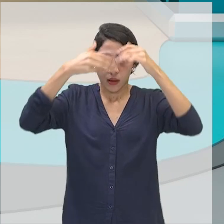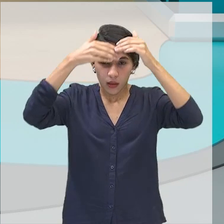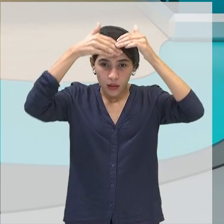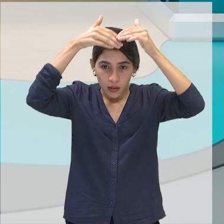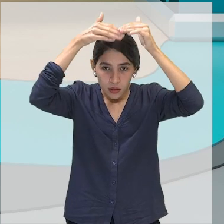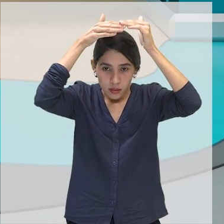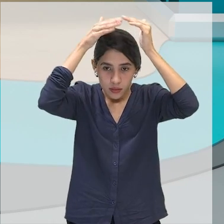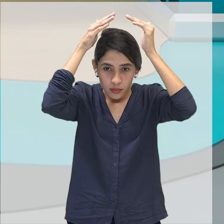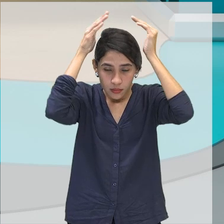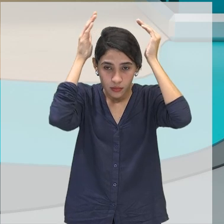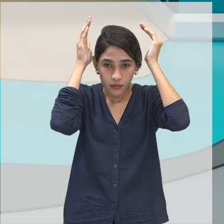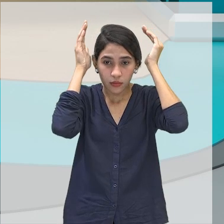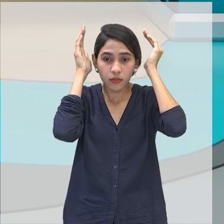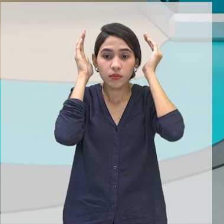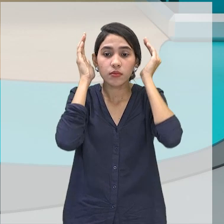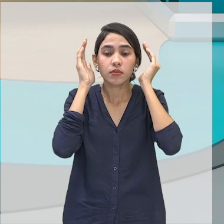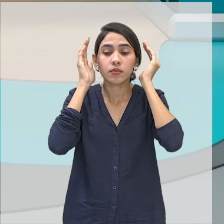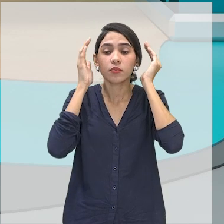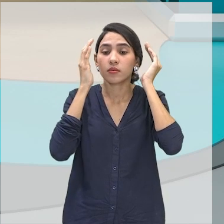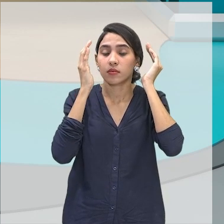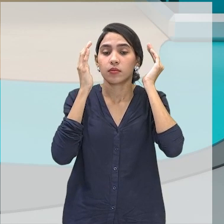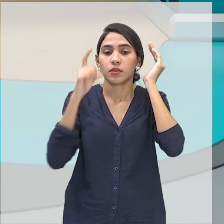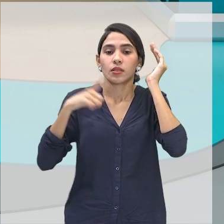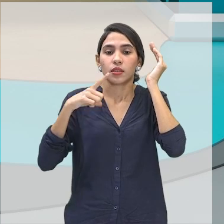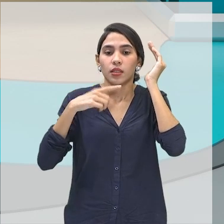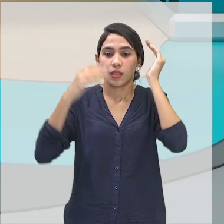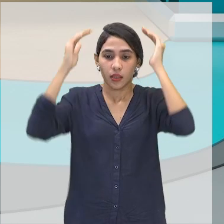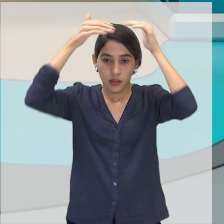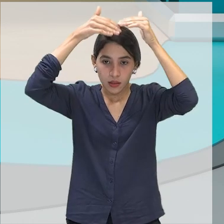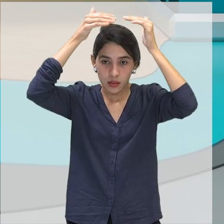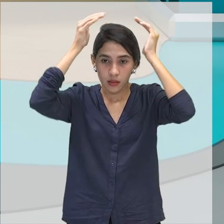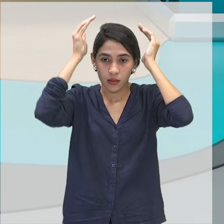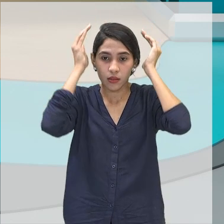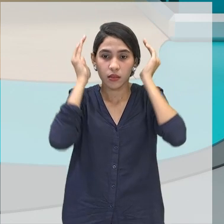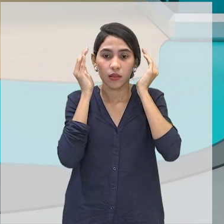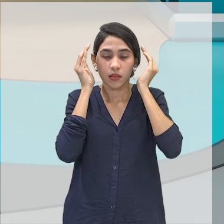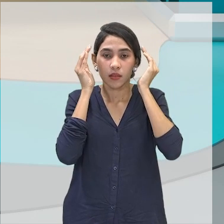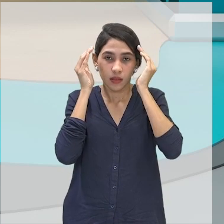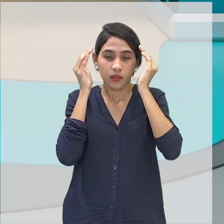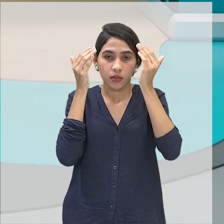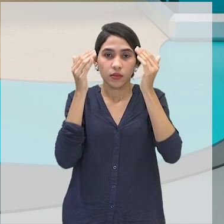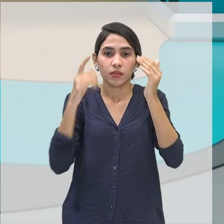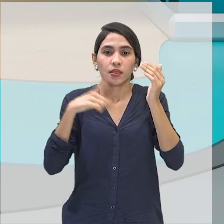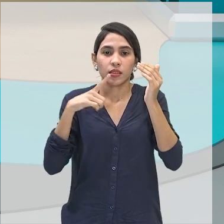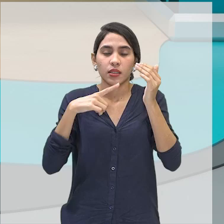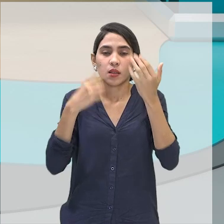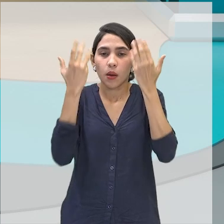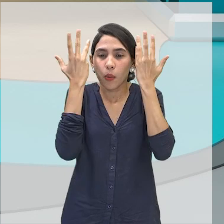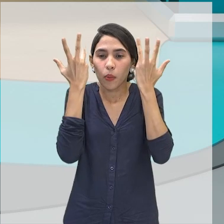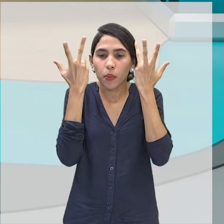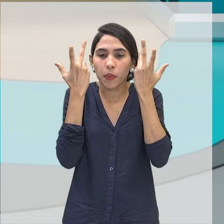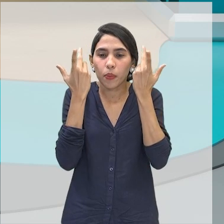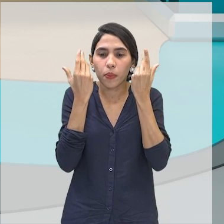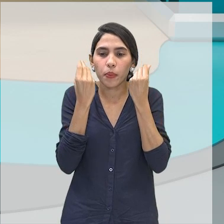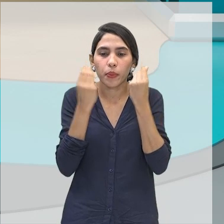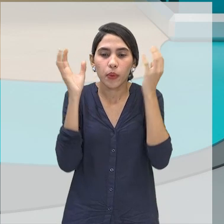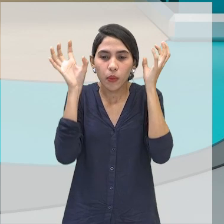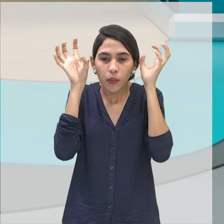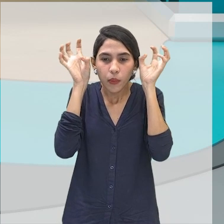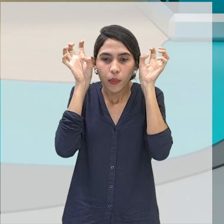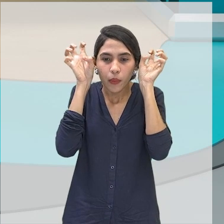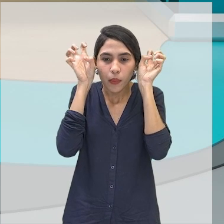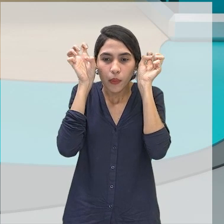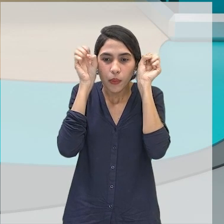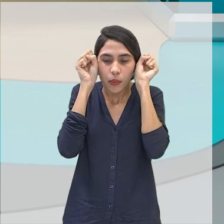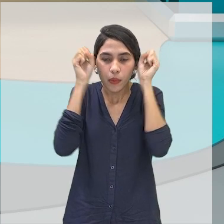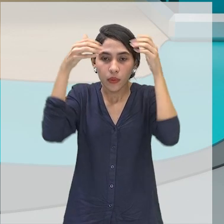cabeça, sob o capacete, ou seja, abaixo do capacete, para absorver o suor e garantir que o men, que é